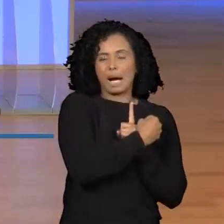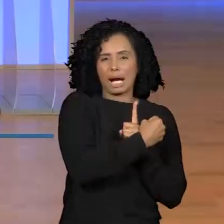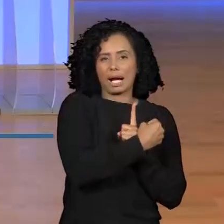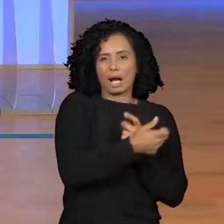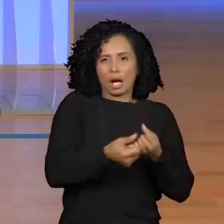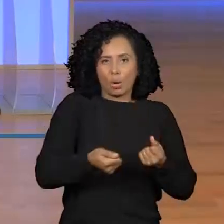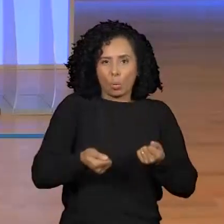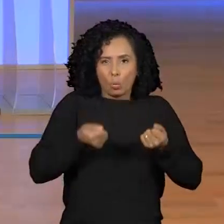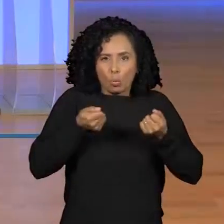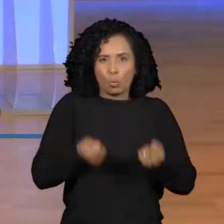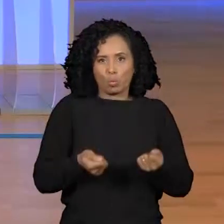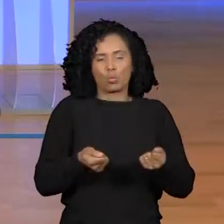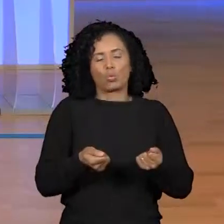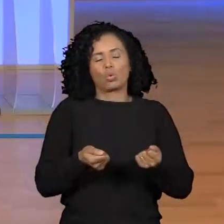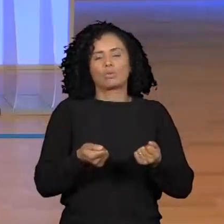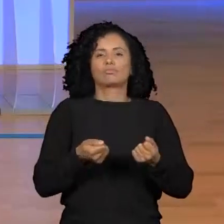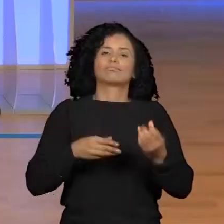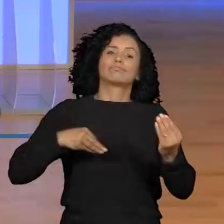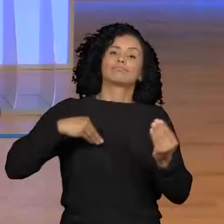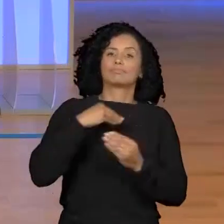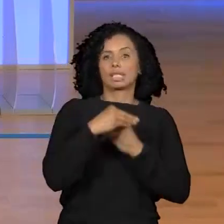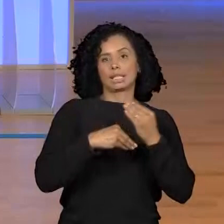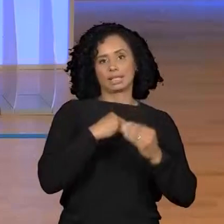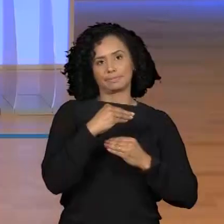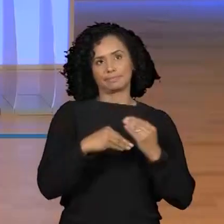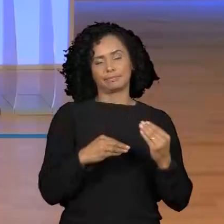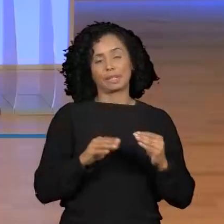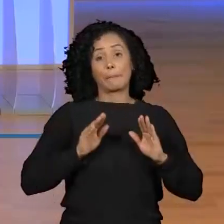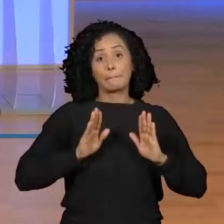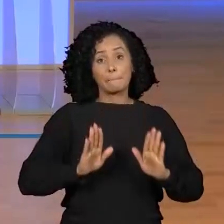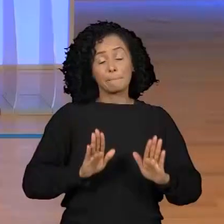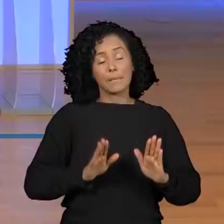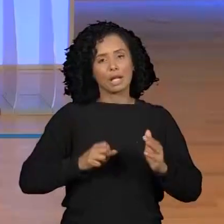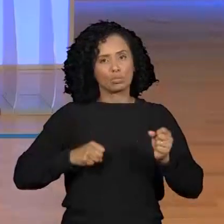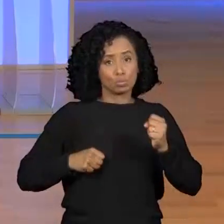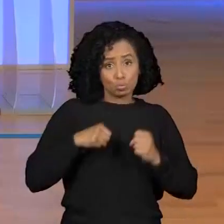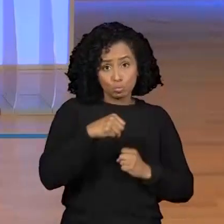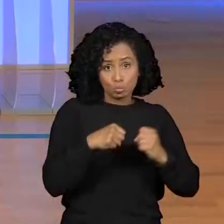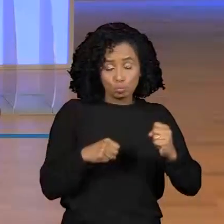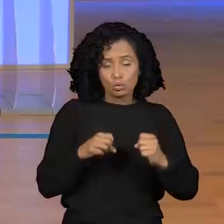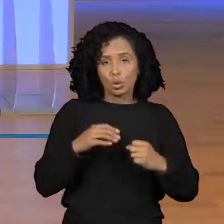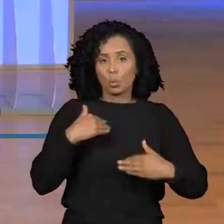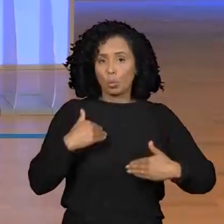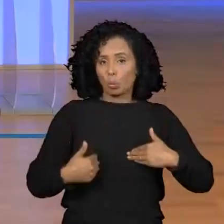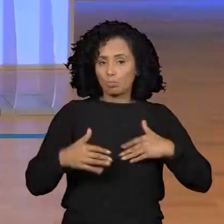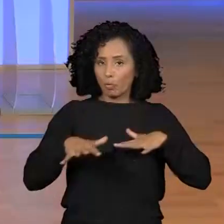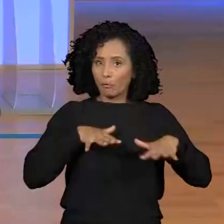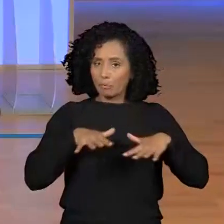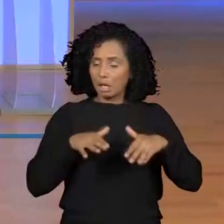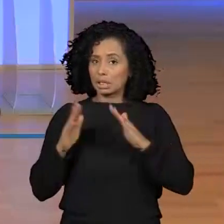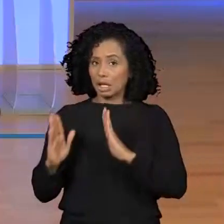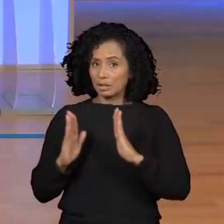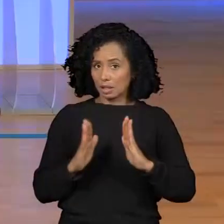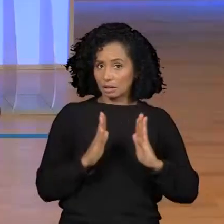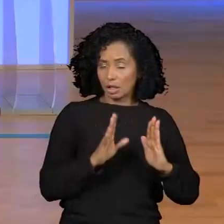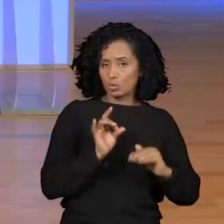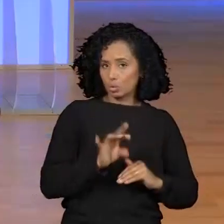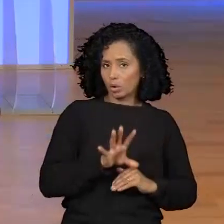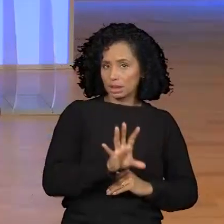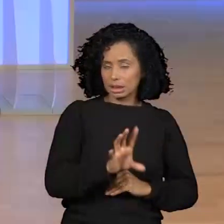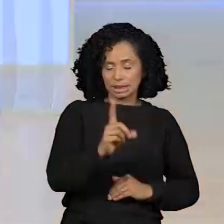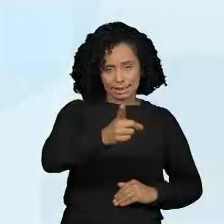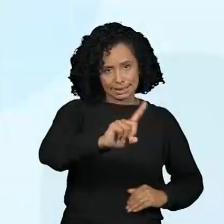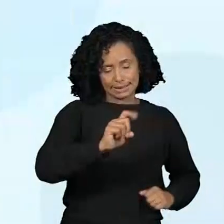mistas. Mas elas não são somente classificadas de acordo com os movimentos. Elas também podem